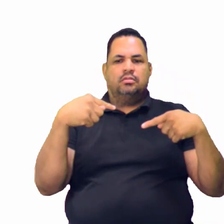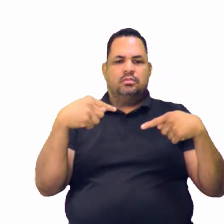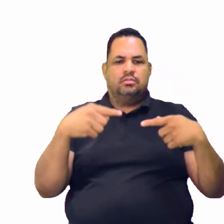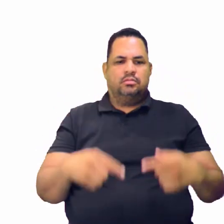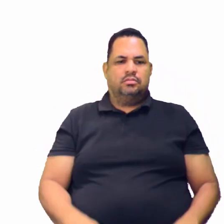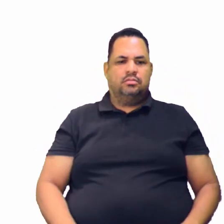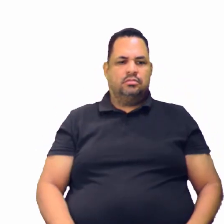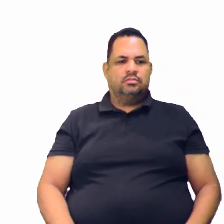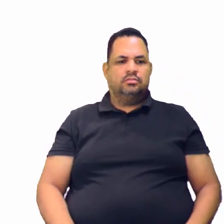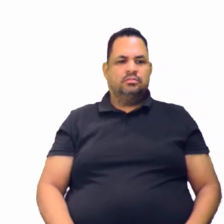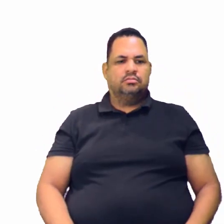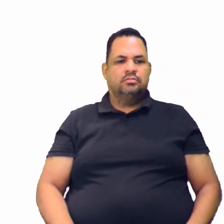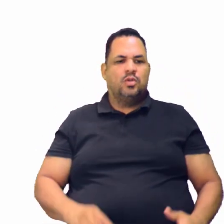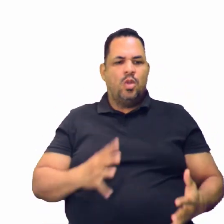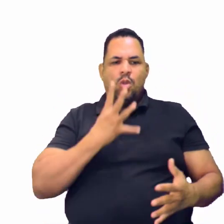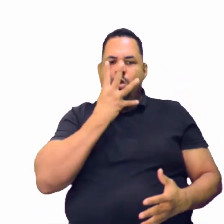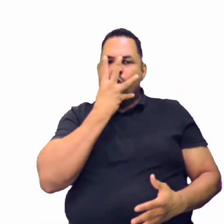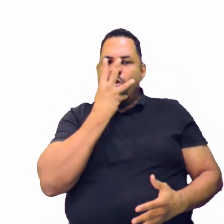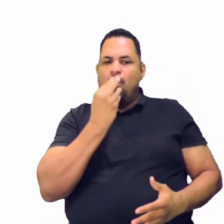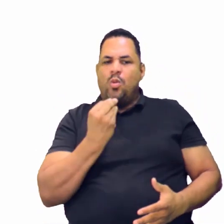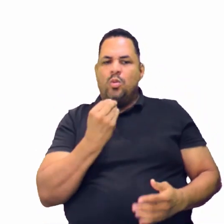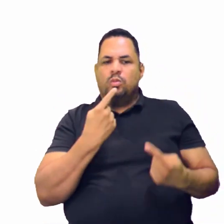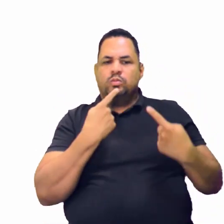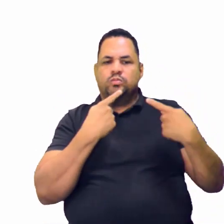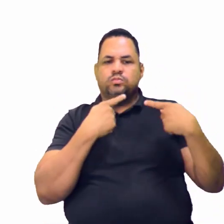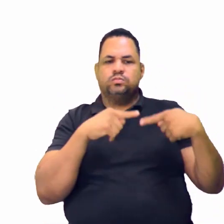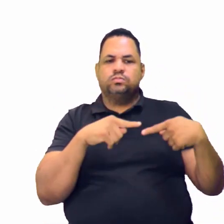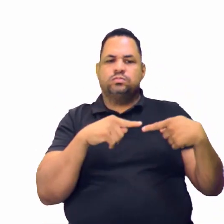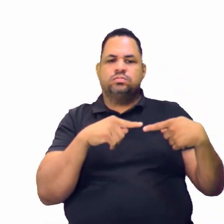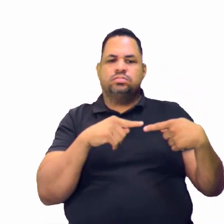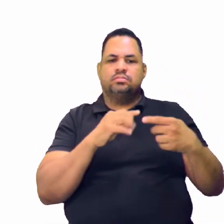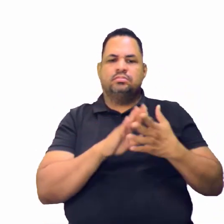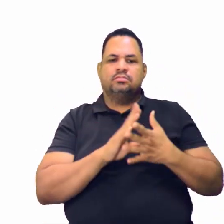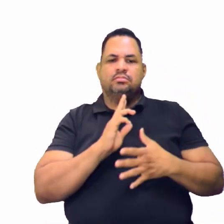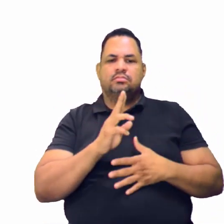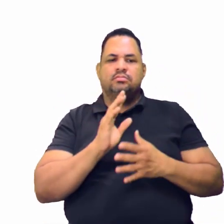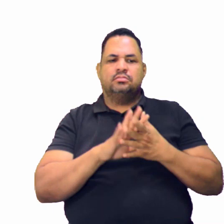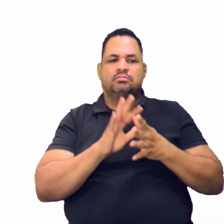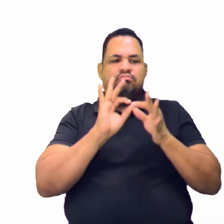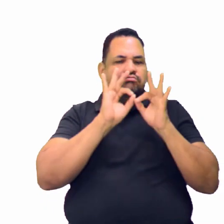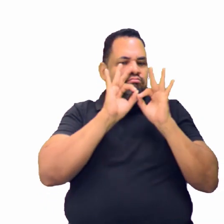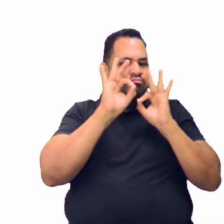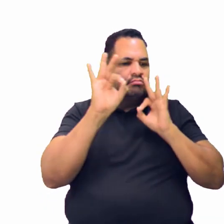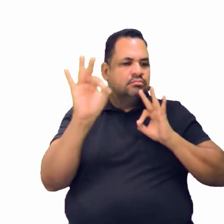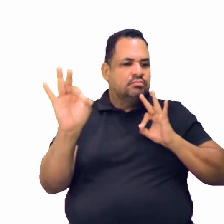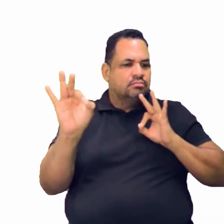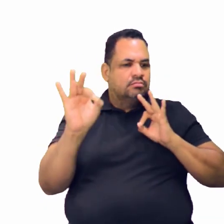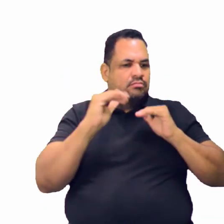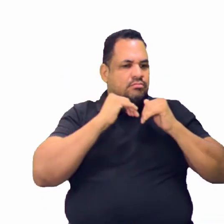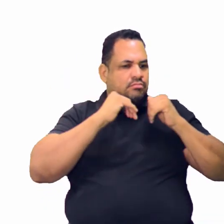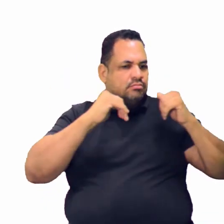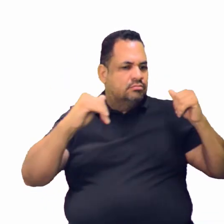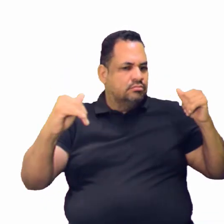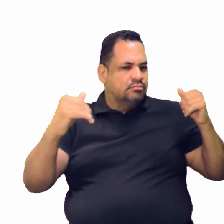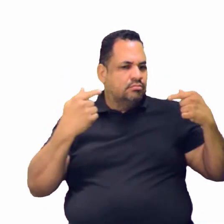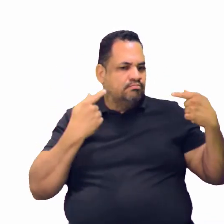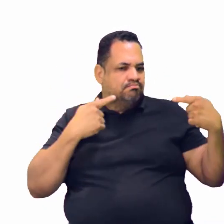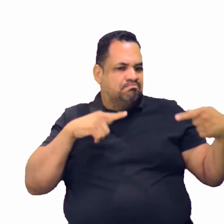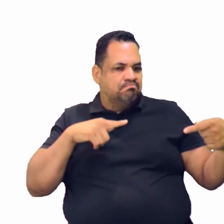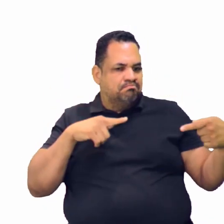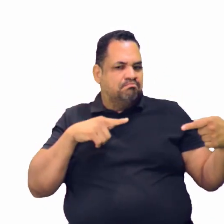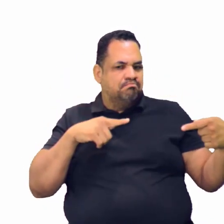ovelha. O lobo, contrariado, mas sempre mantendo uma distância, seguro do